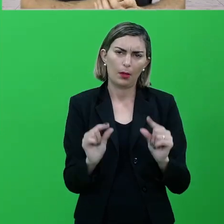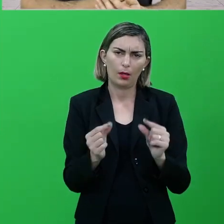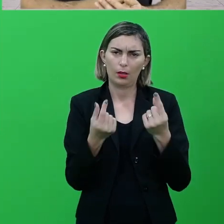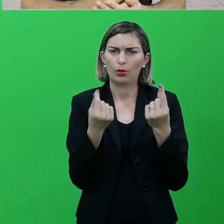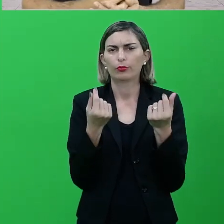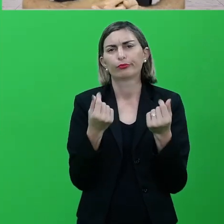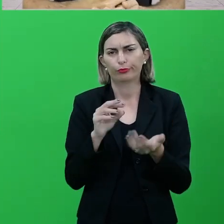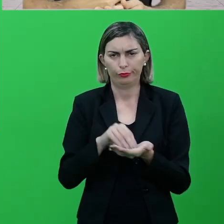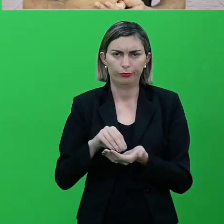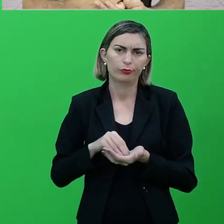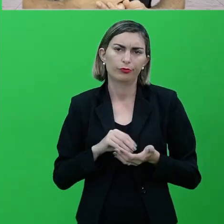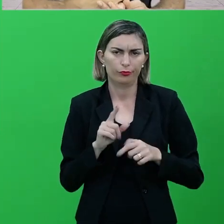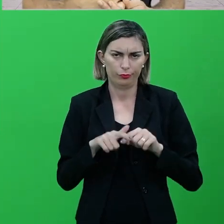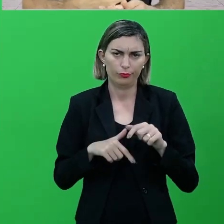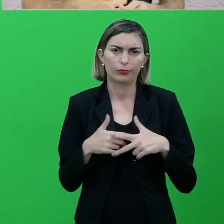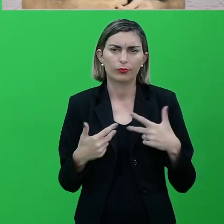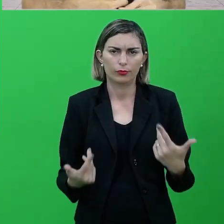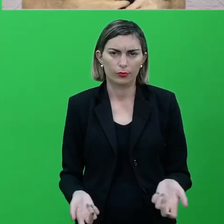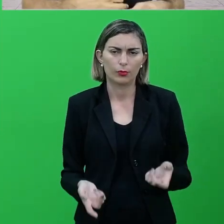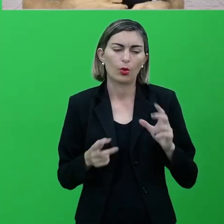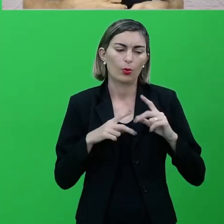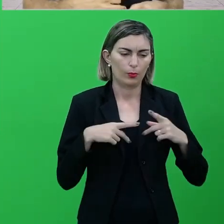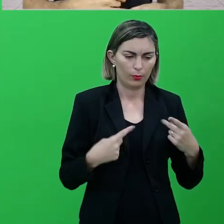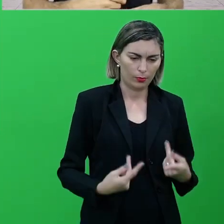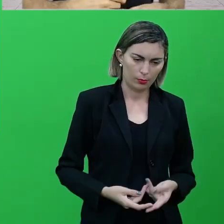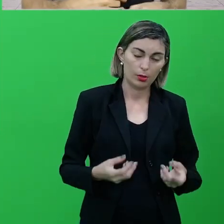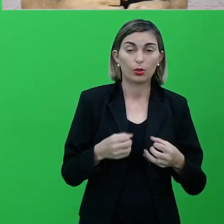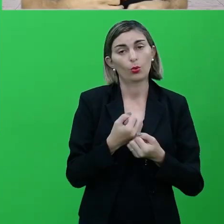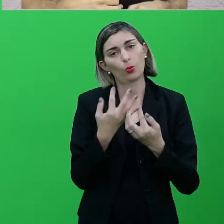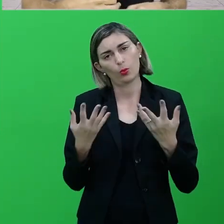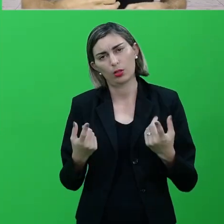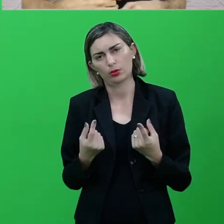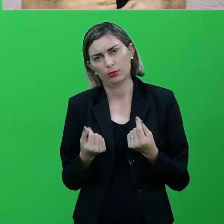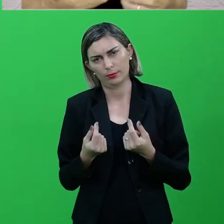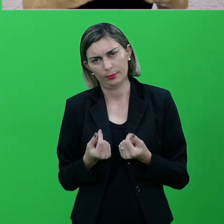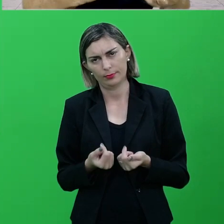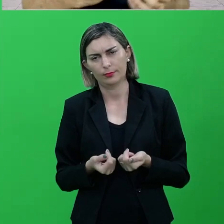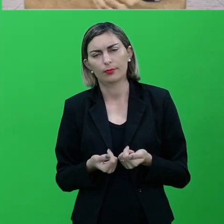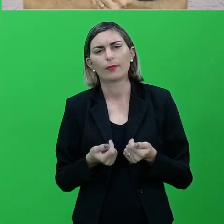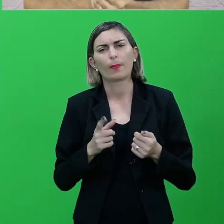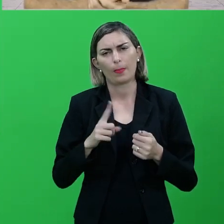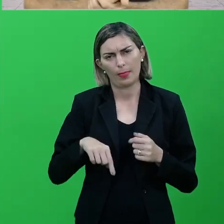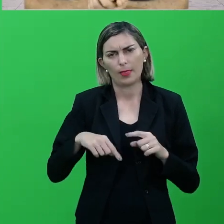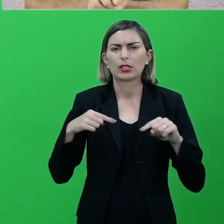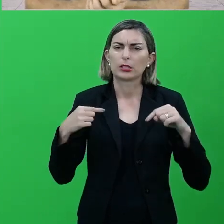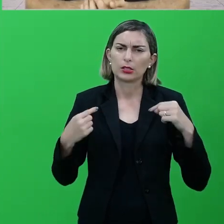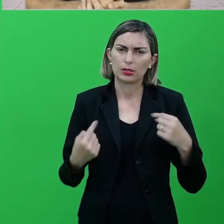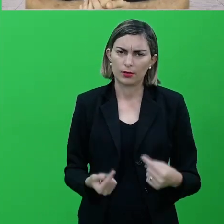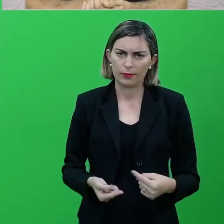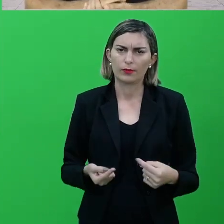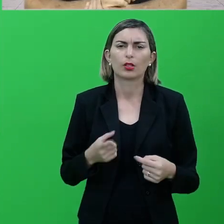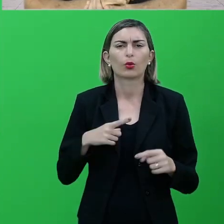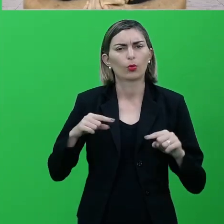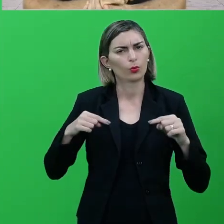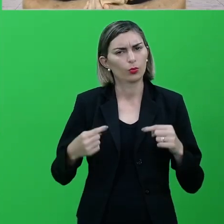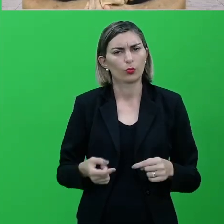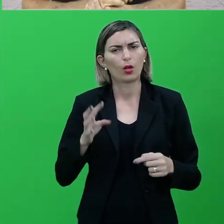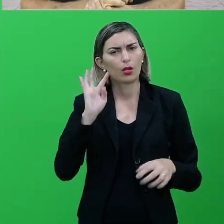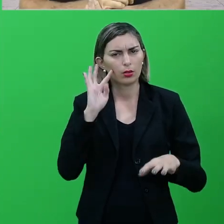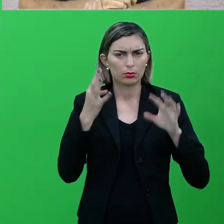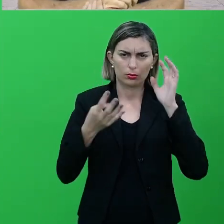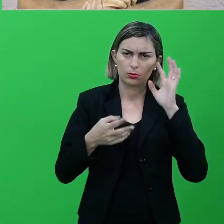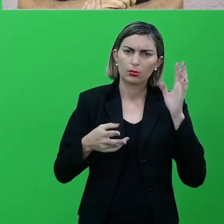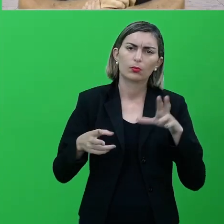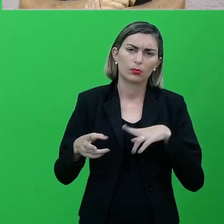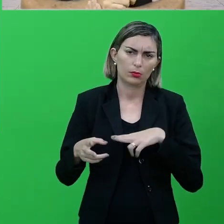recursos mesmo, né, tanto humanos quanto econômicos. Esses desafios eles são confrontados com a solução do setor